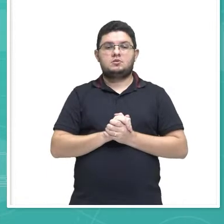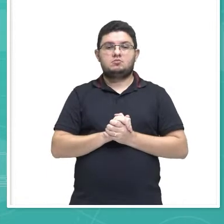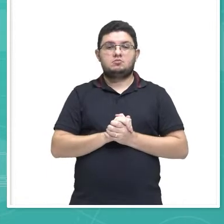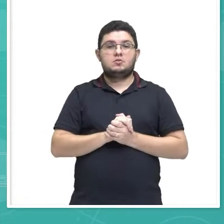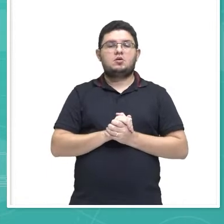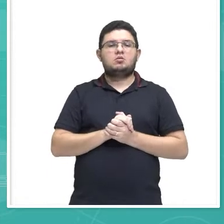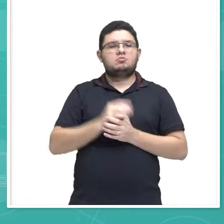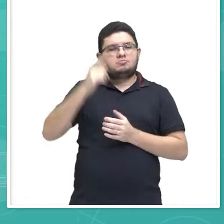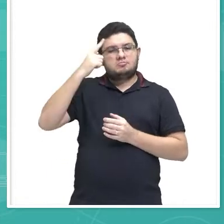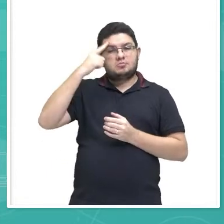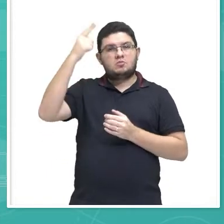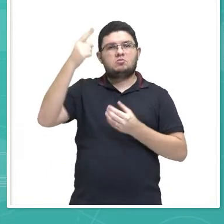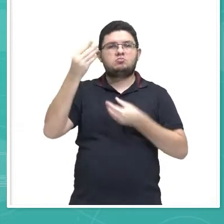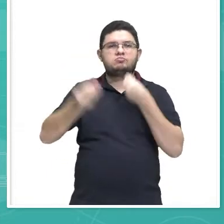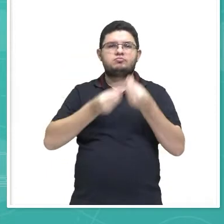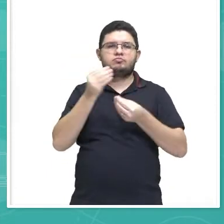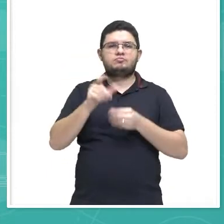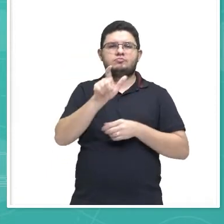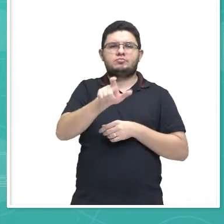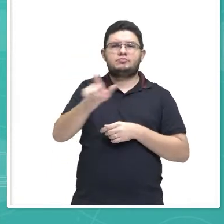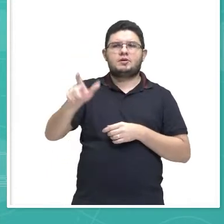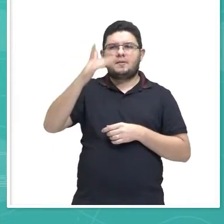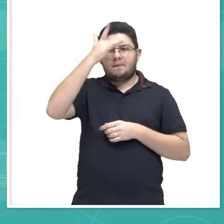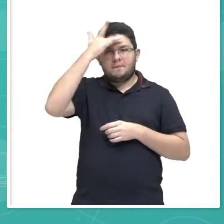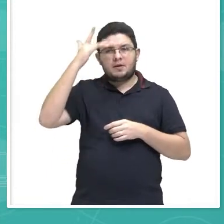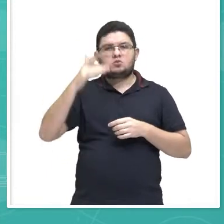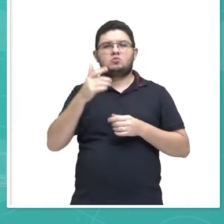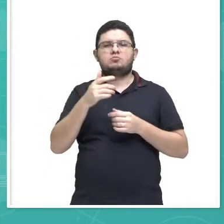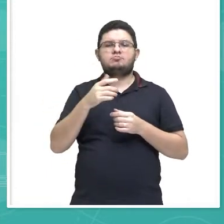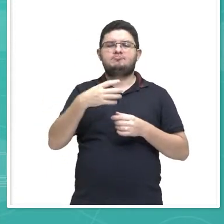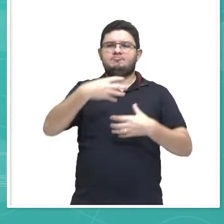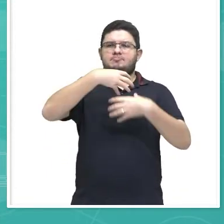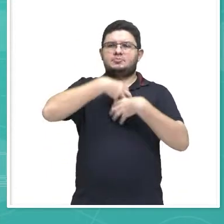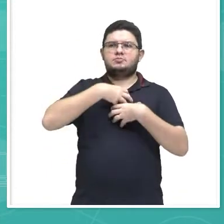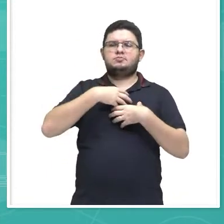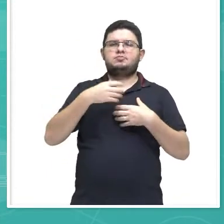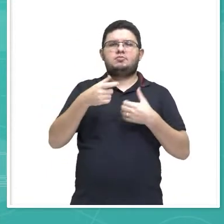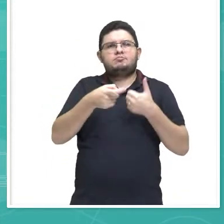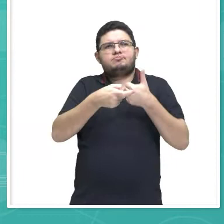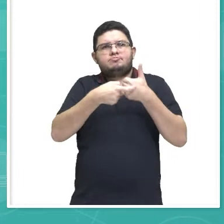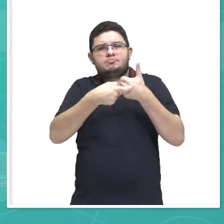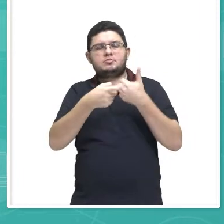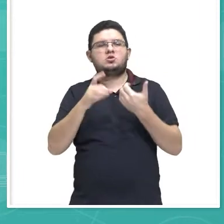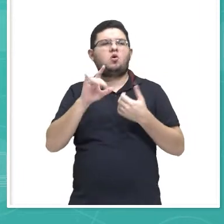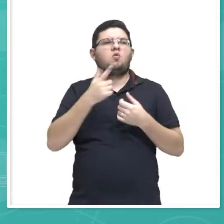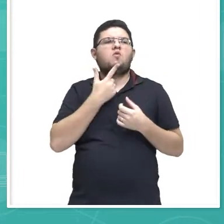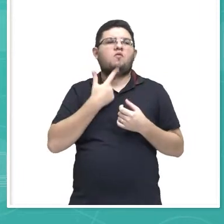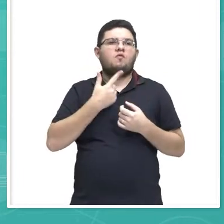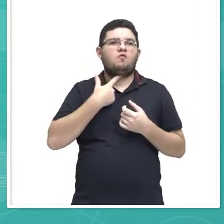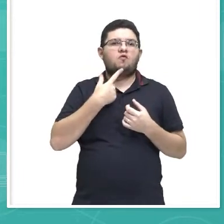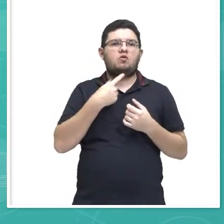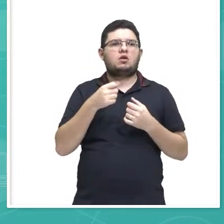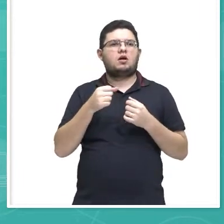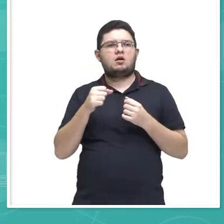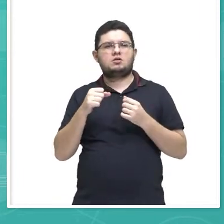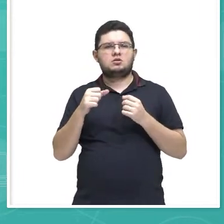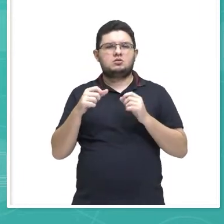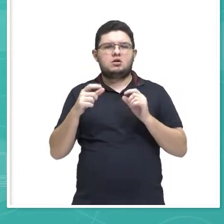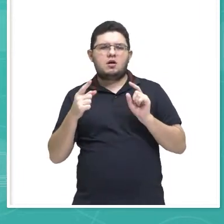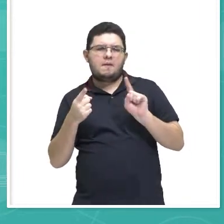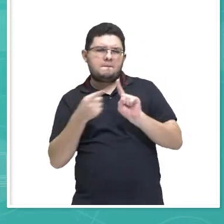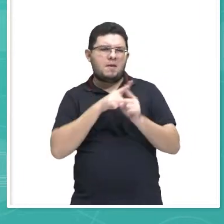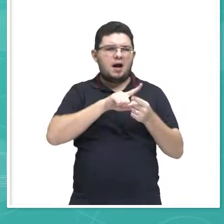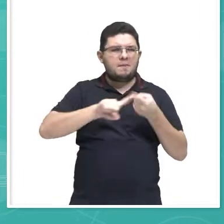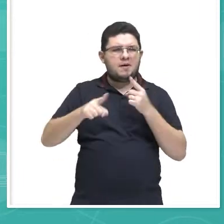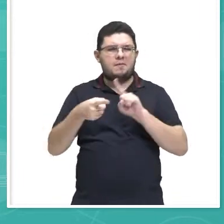querer bater nas pessoas, querer gerar violência por aí, querer sair